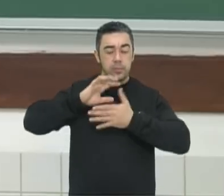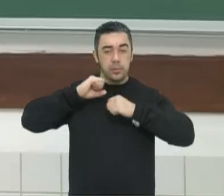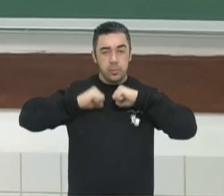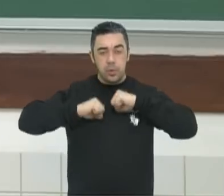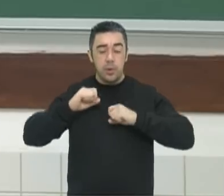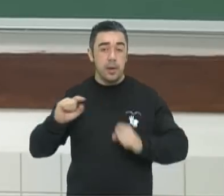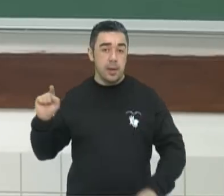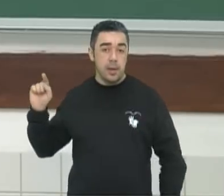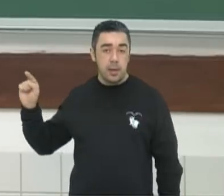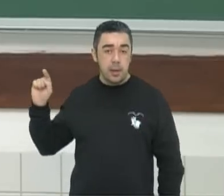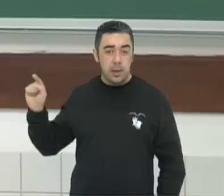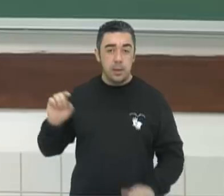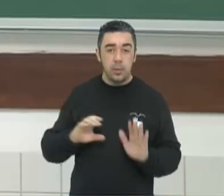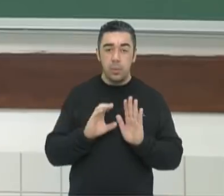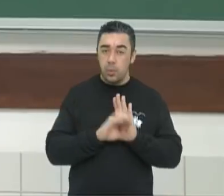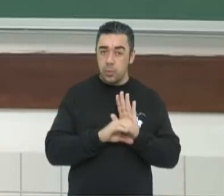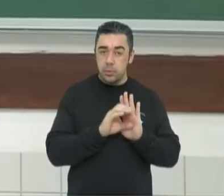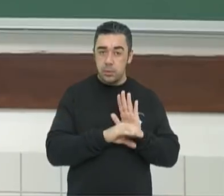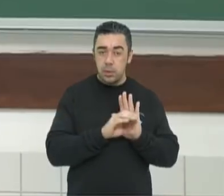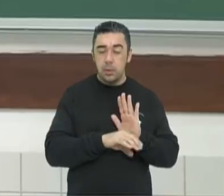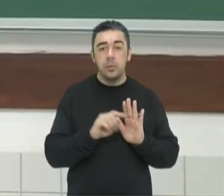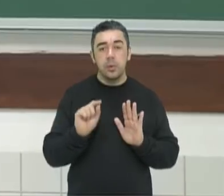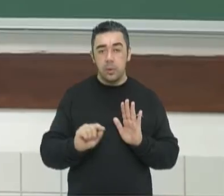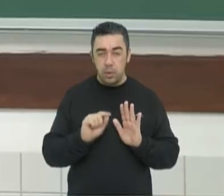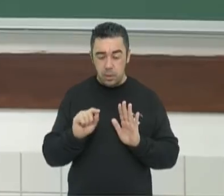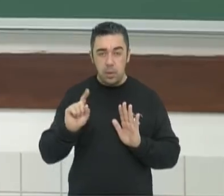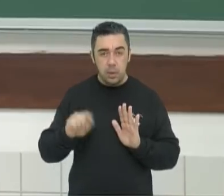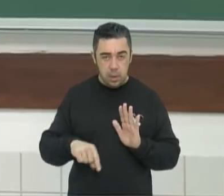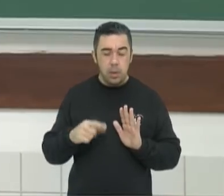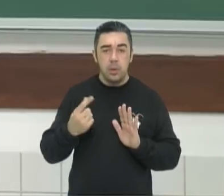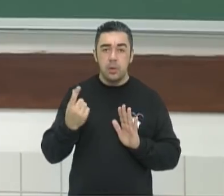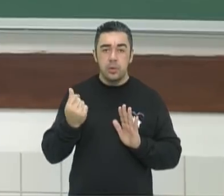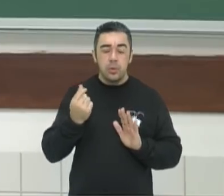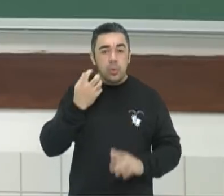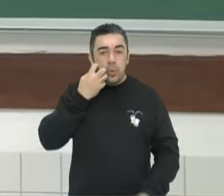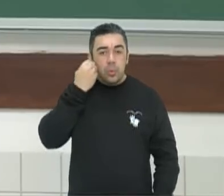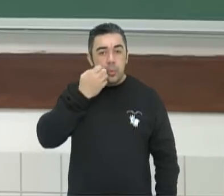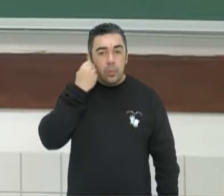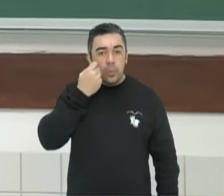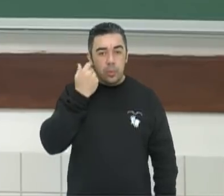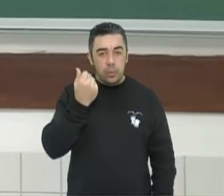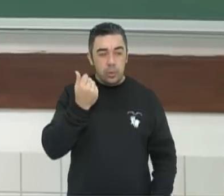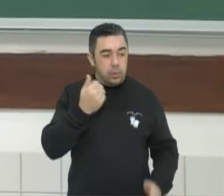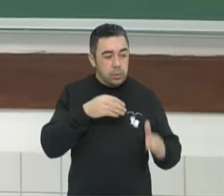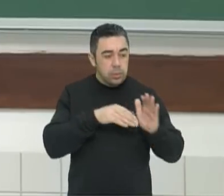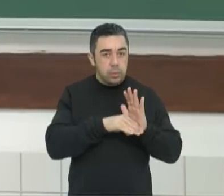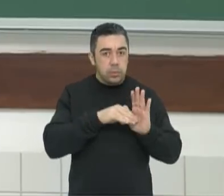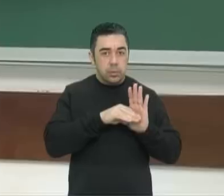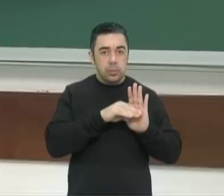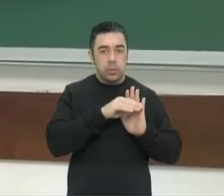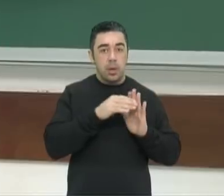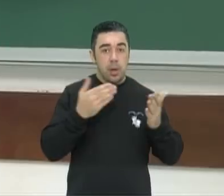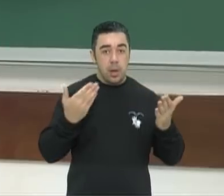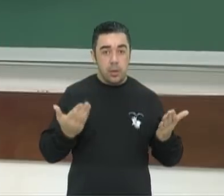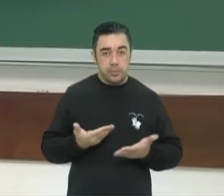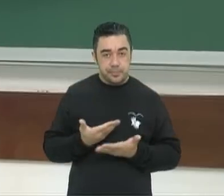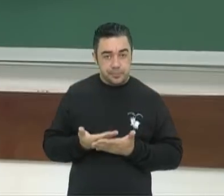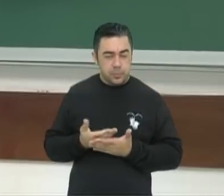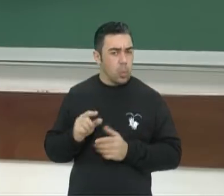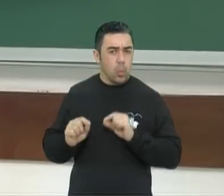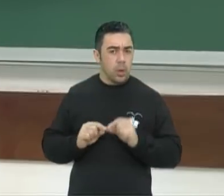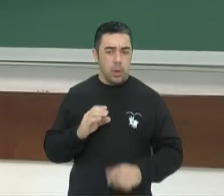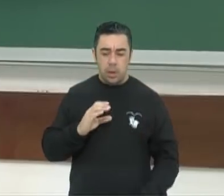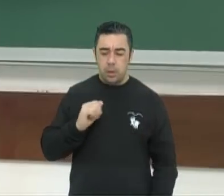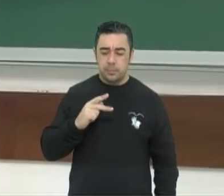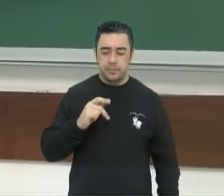aqui uns conceitos que fazem parte dessa acumulação de capital. Então, na nossa aula hoje, nós vamos entender o que é